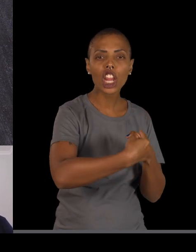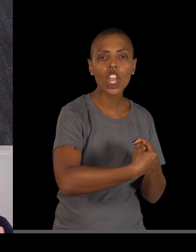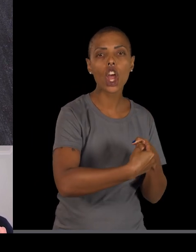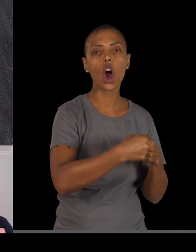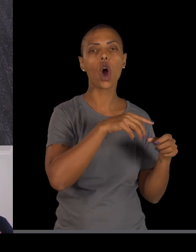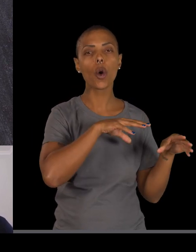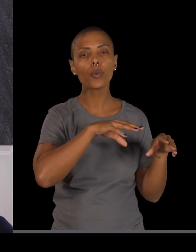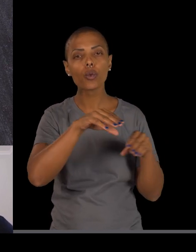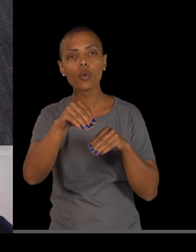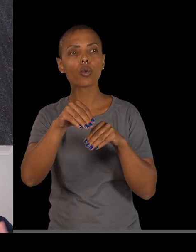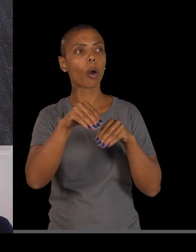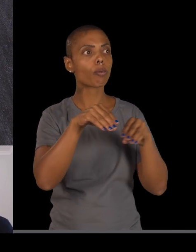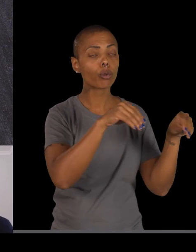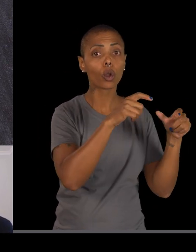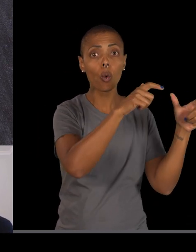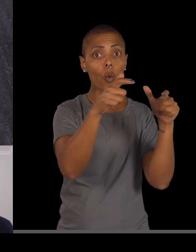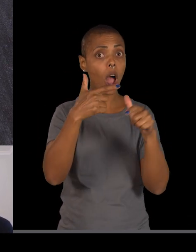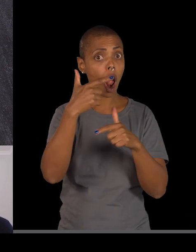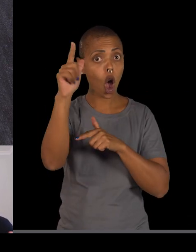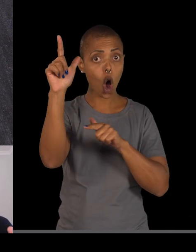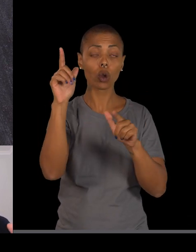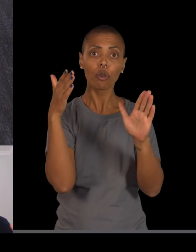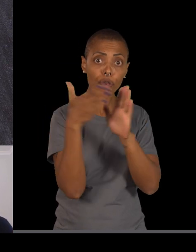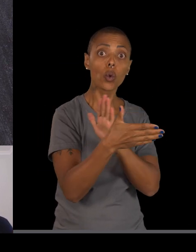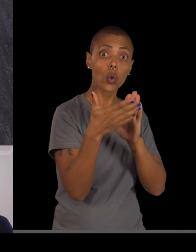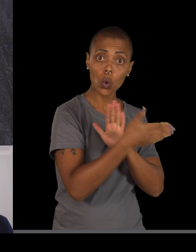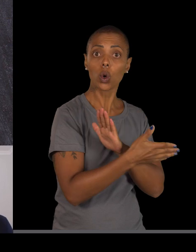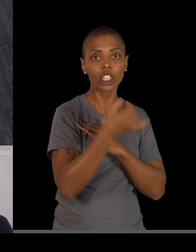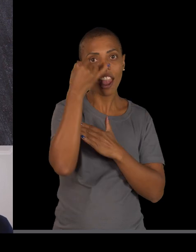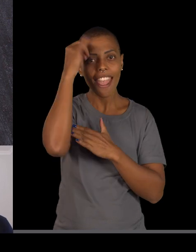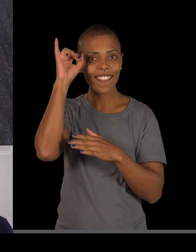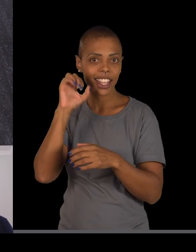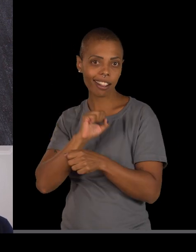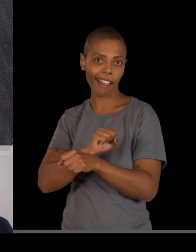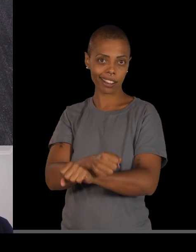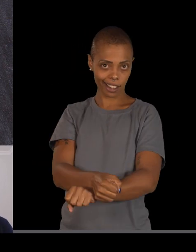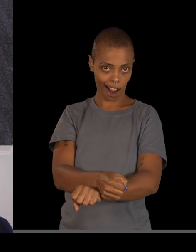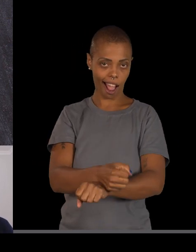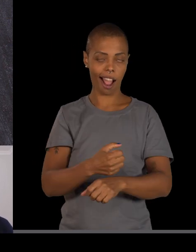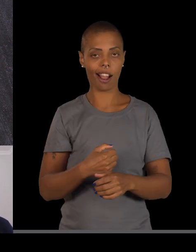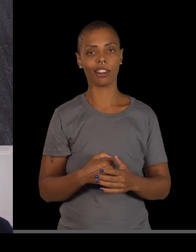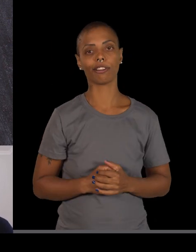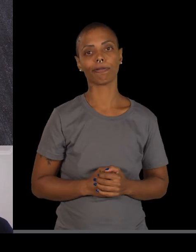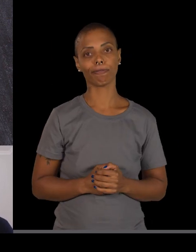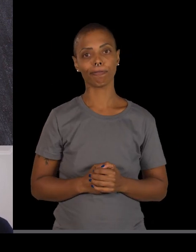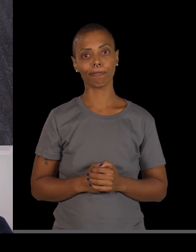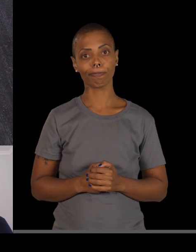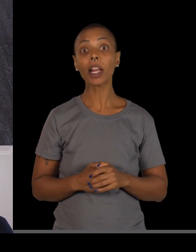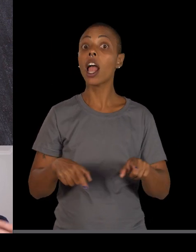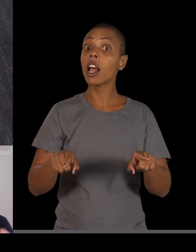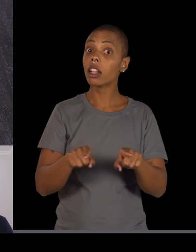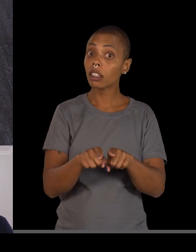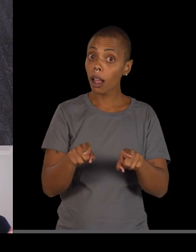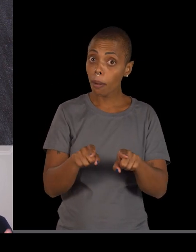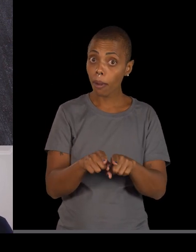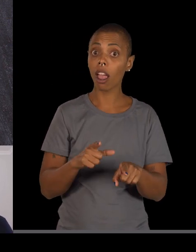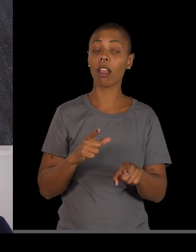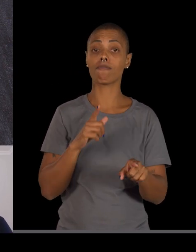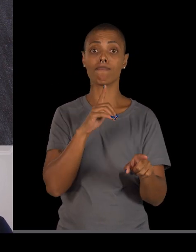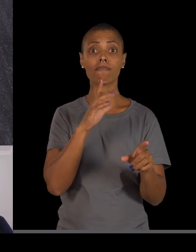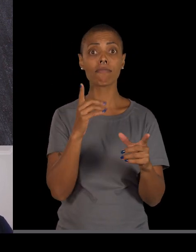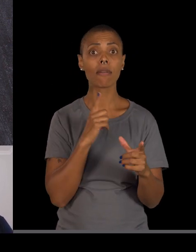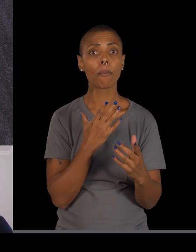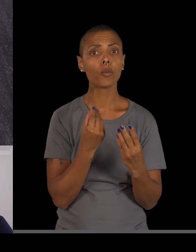se deslocando, indo para outros territórios, fugindo desse processo de escravização. Também aconteceram